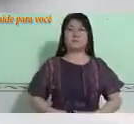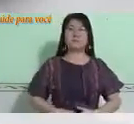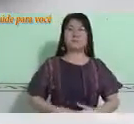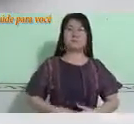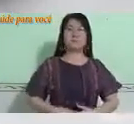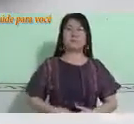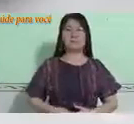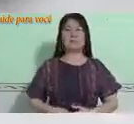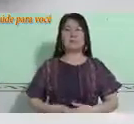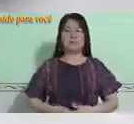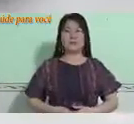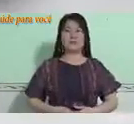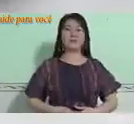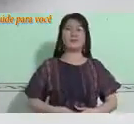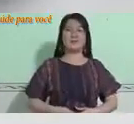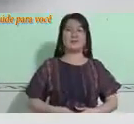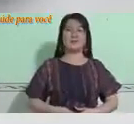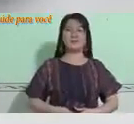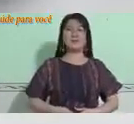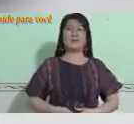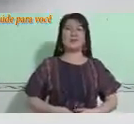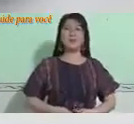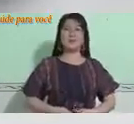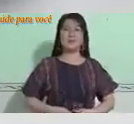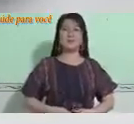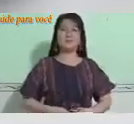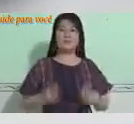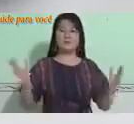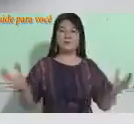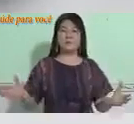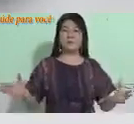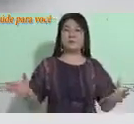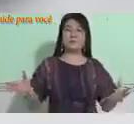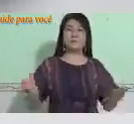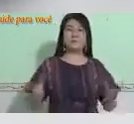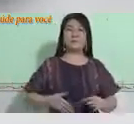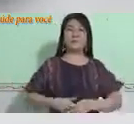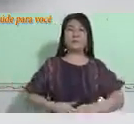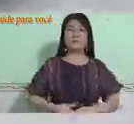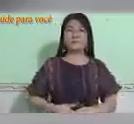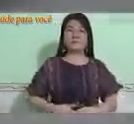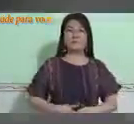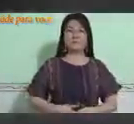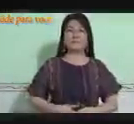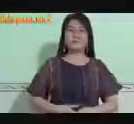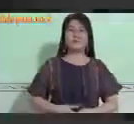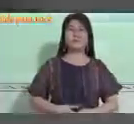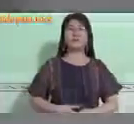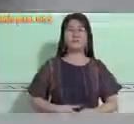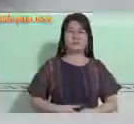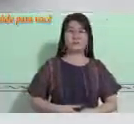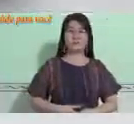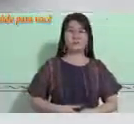Além do chá, pode-se consumir o gengibre nas refeições, vírgula, o que é mito comum na culinária japonesa. Pode-se adicionar